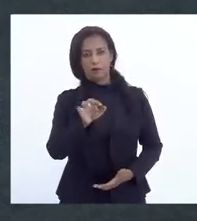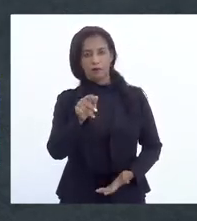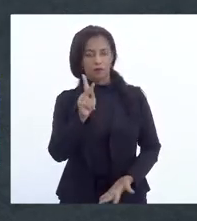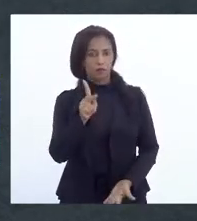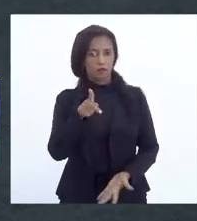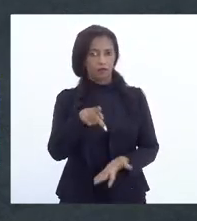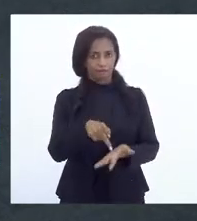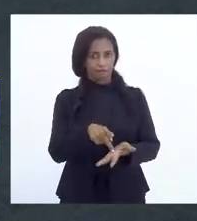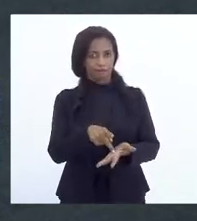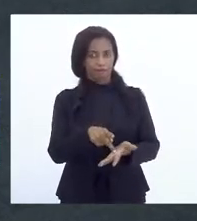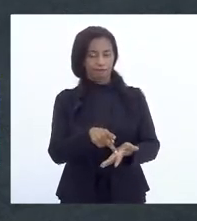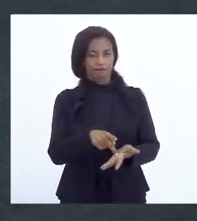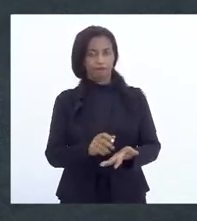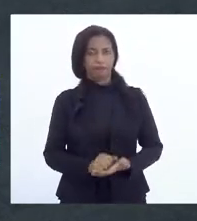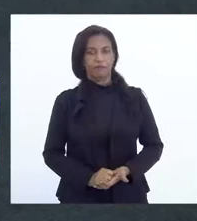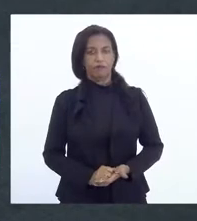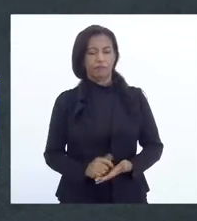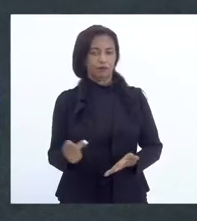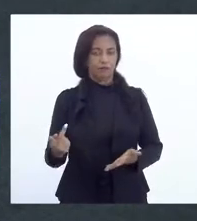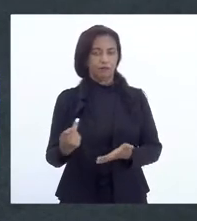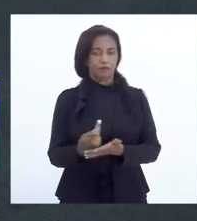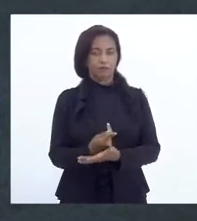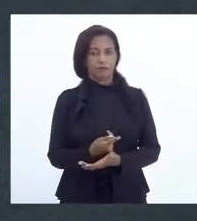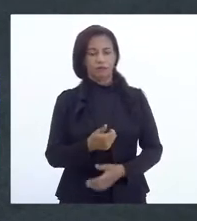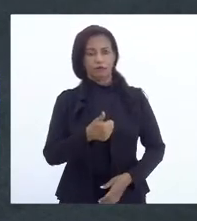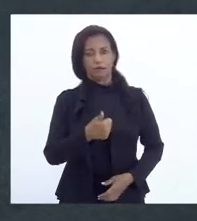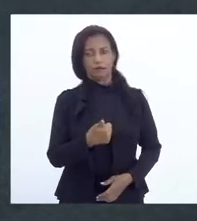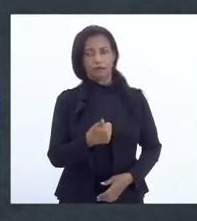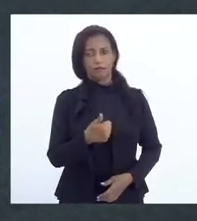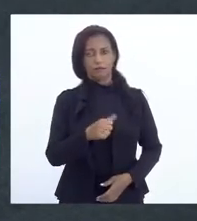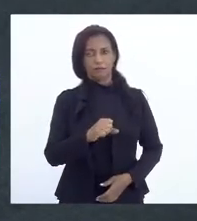com exatidão o ocorrido na